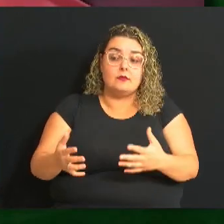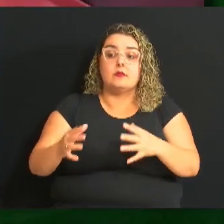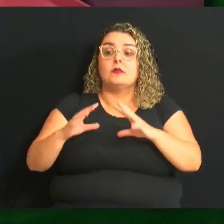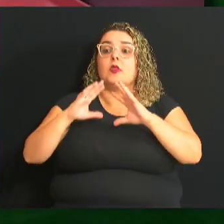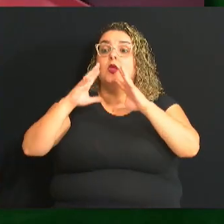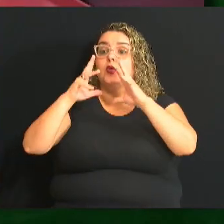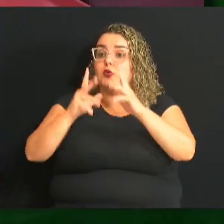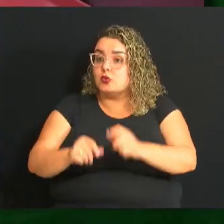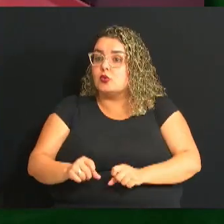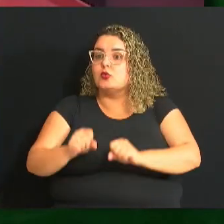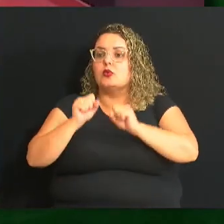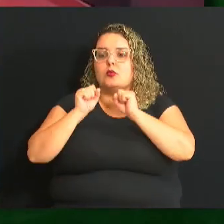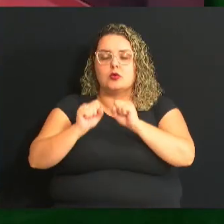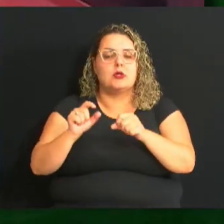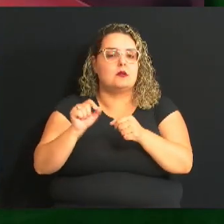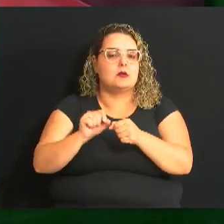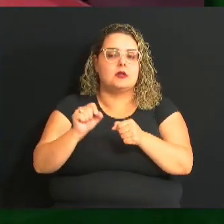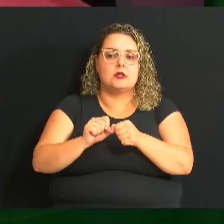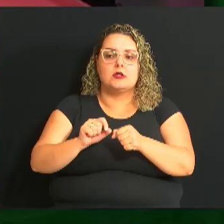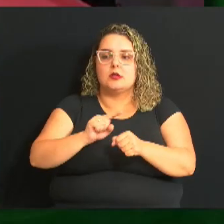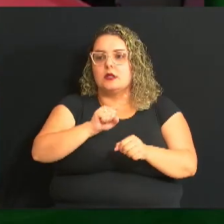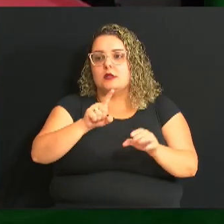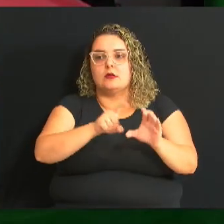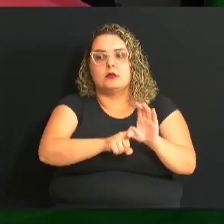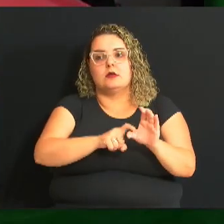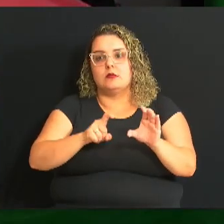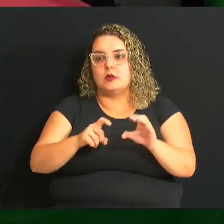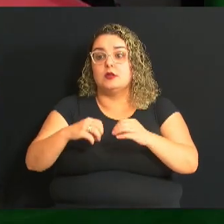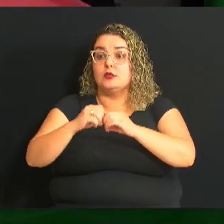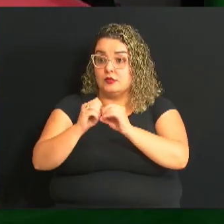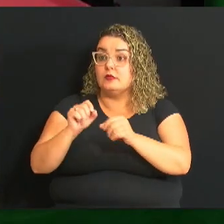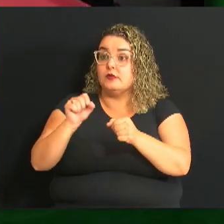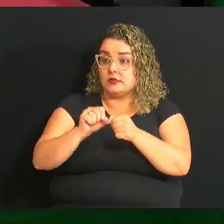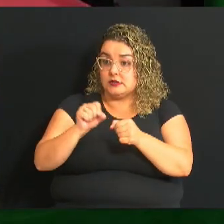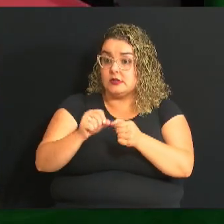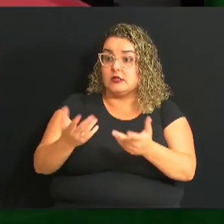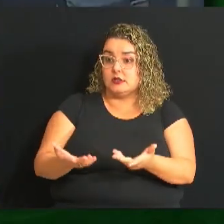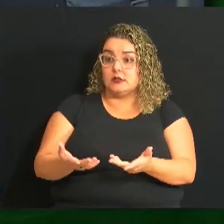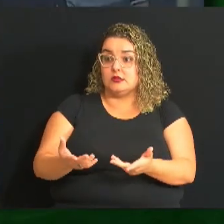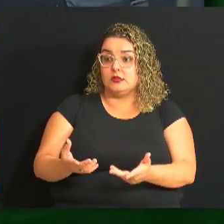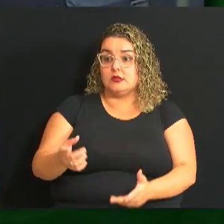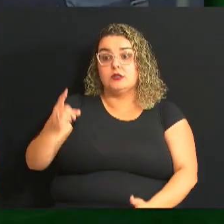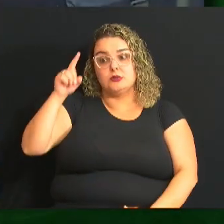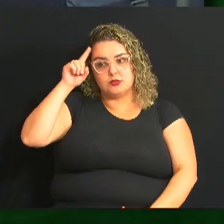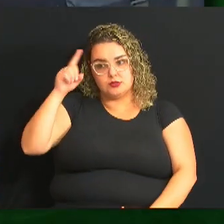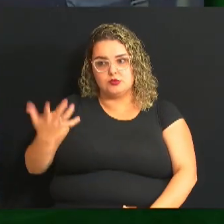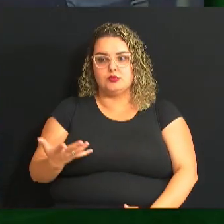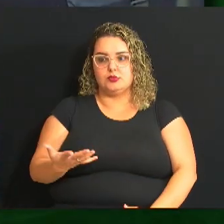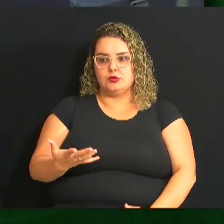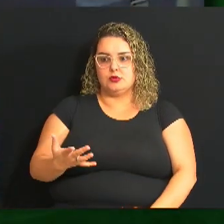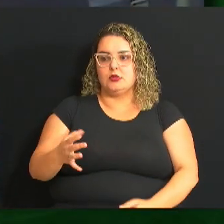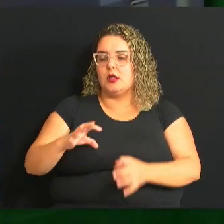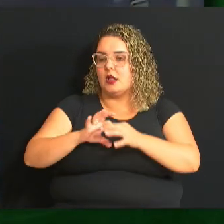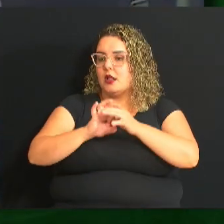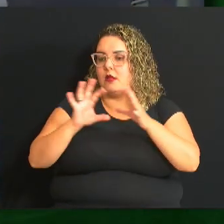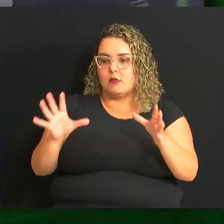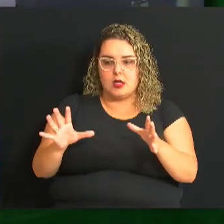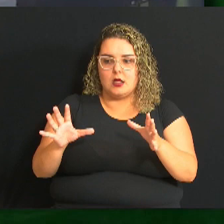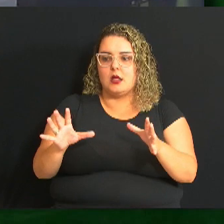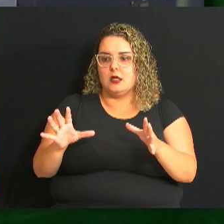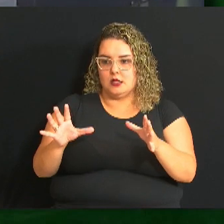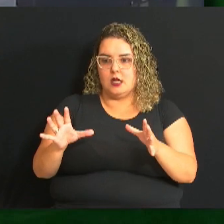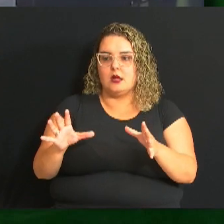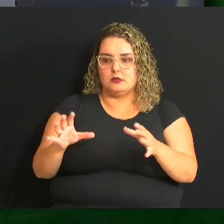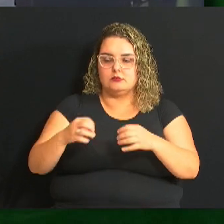puderam fazer que não dependesse dos laboratórios, eles fizeram. E no dia que eles liberaram o laboratório, que foi, eu acho que